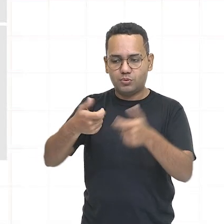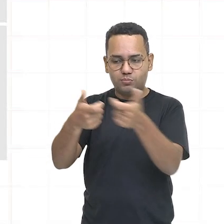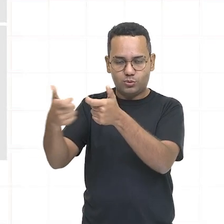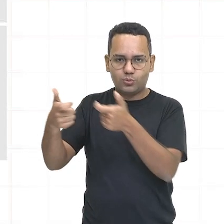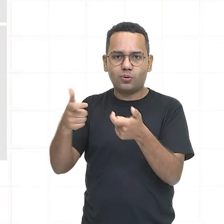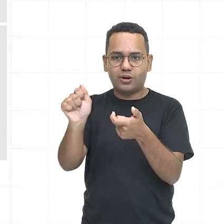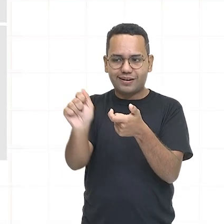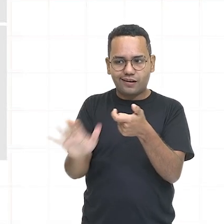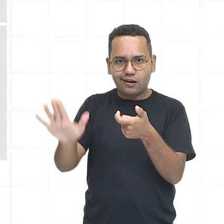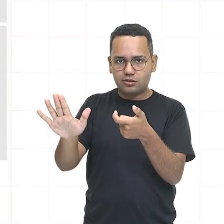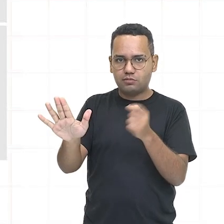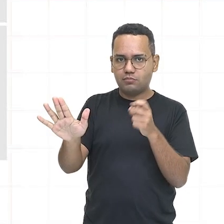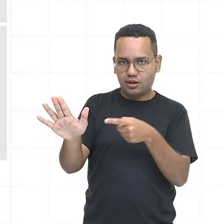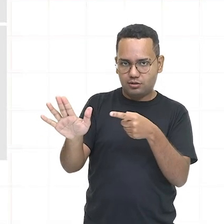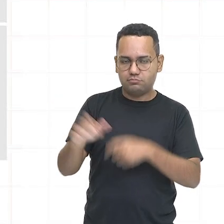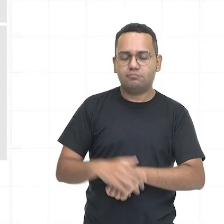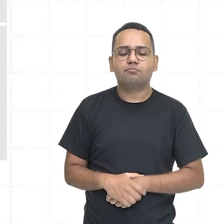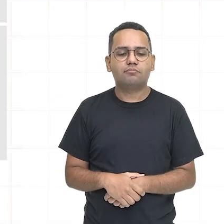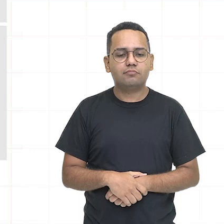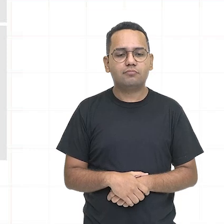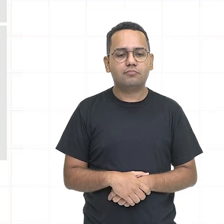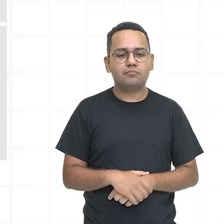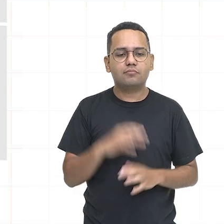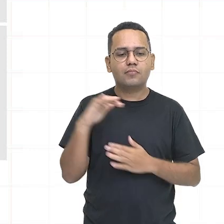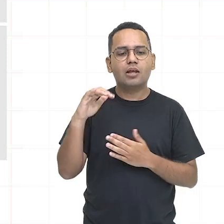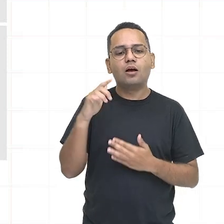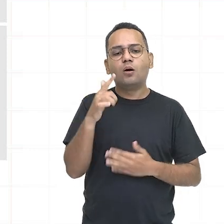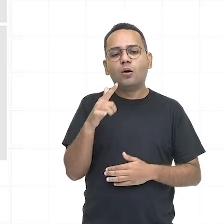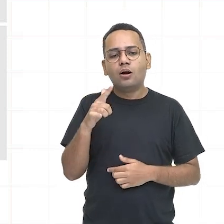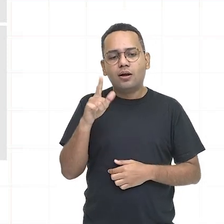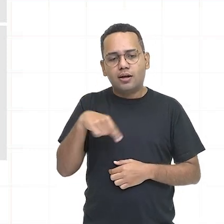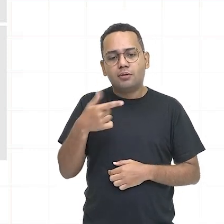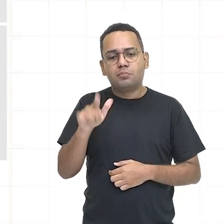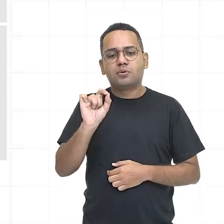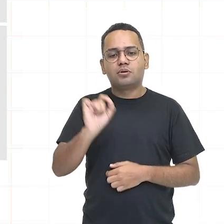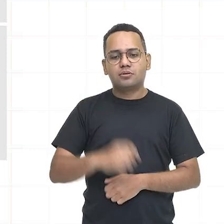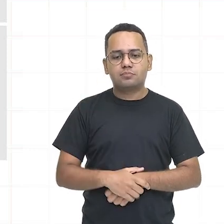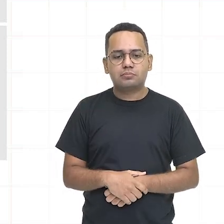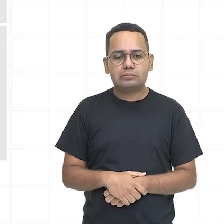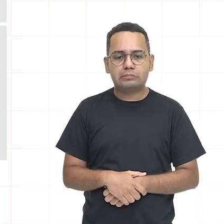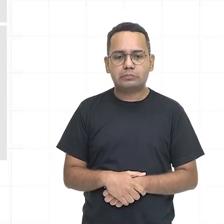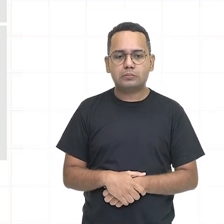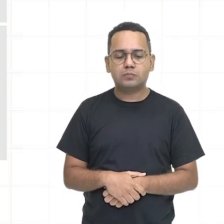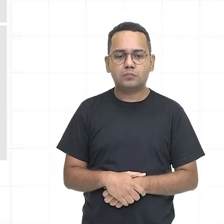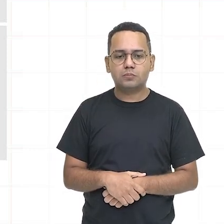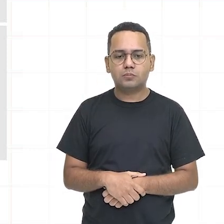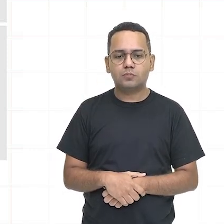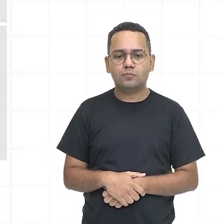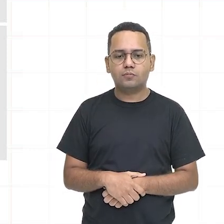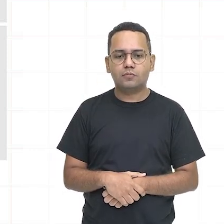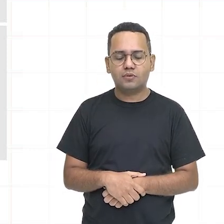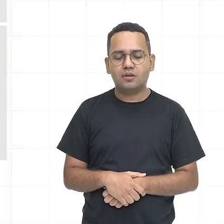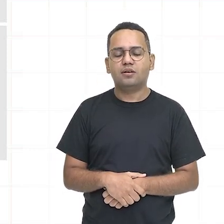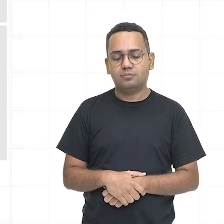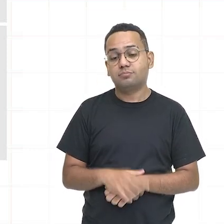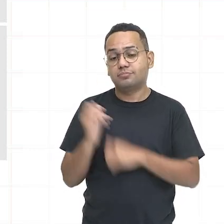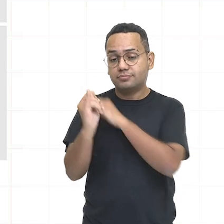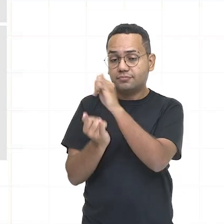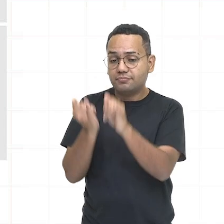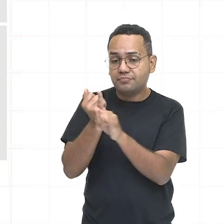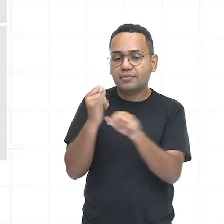países asiáticos, além da conectividade e também a essa acessibilidade